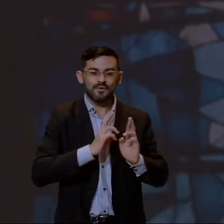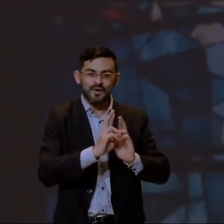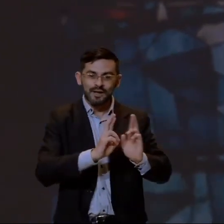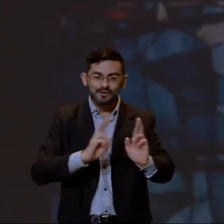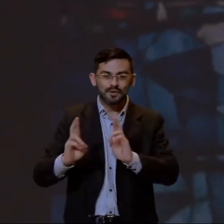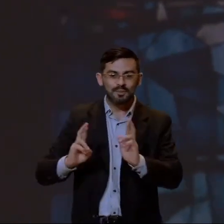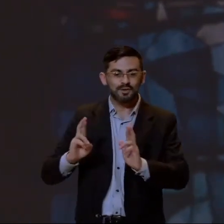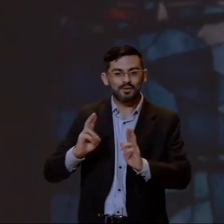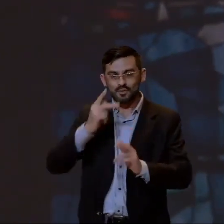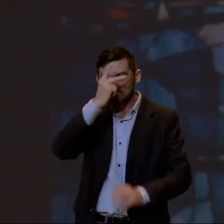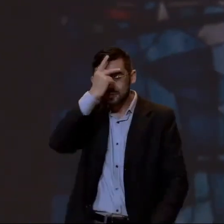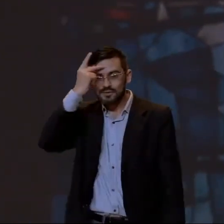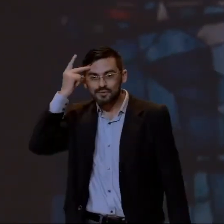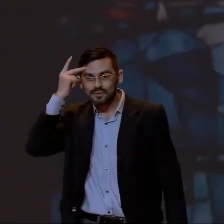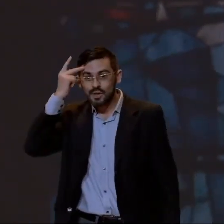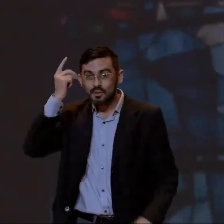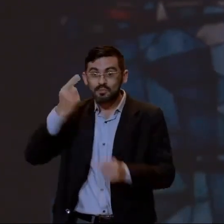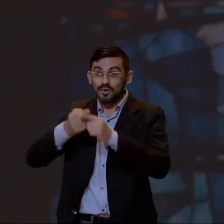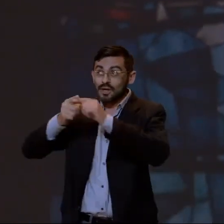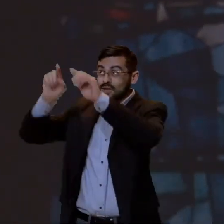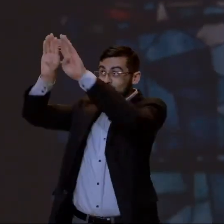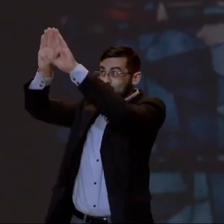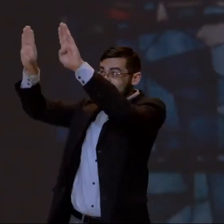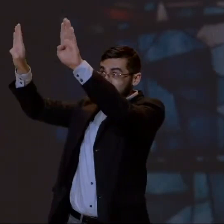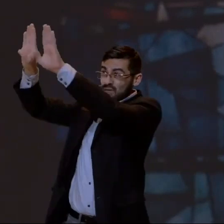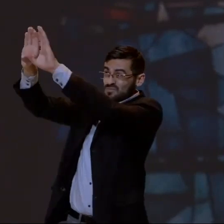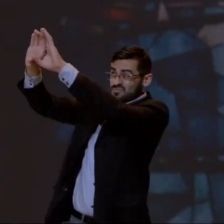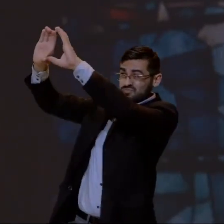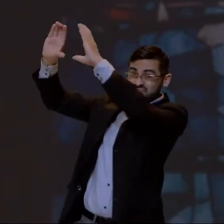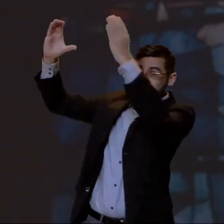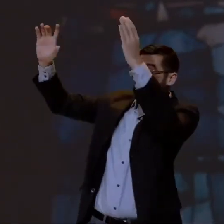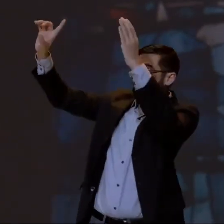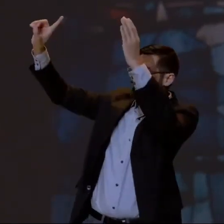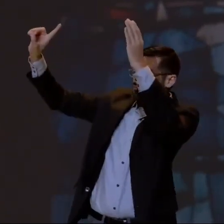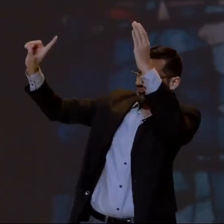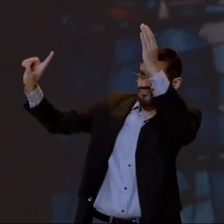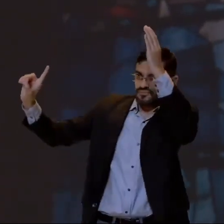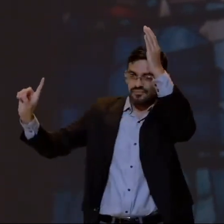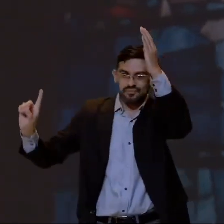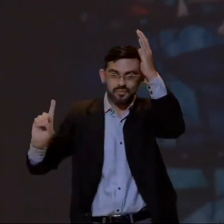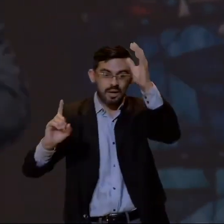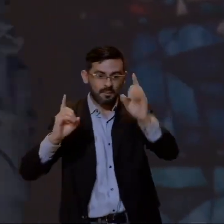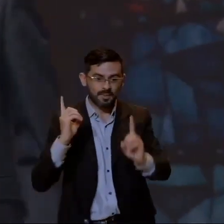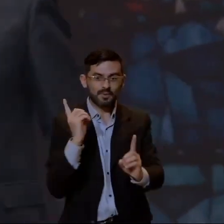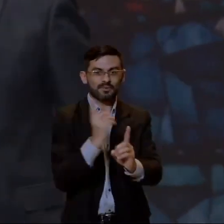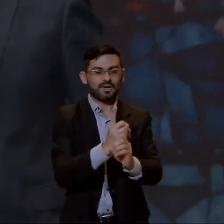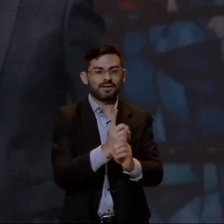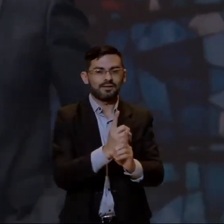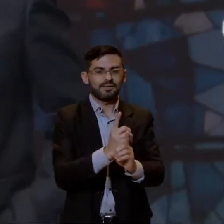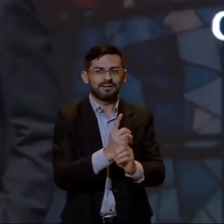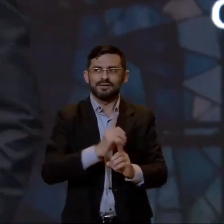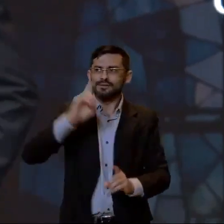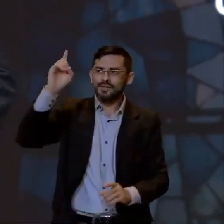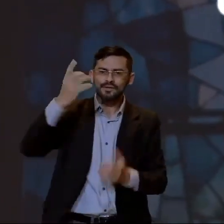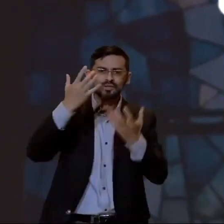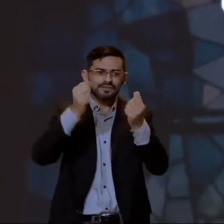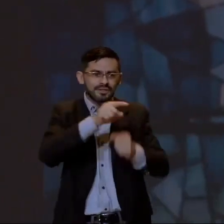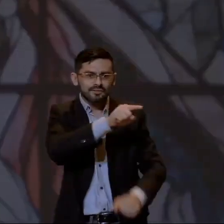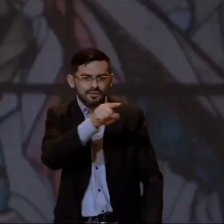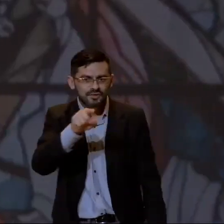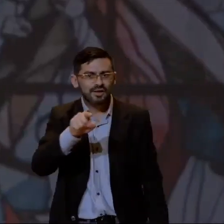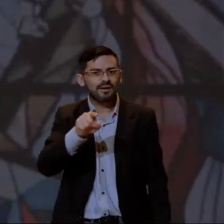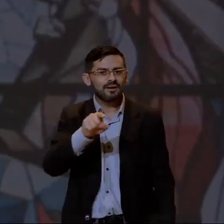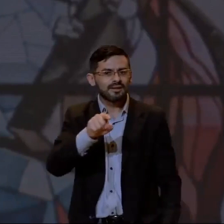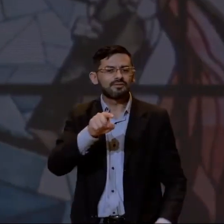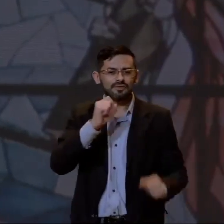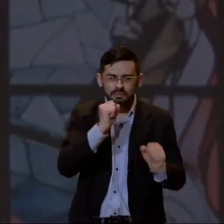se abre para que Deus venha na direção do ser humano. Deus aceita você como você é hoje, e você